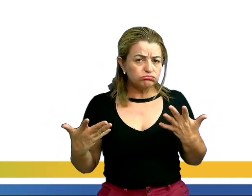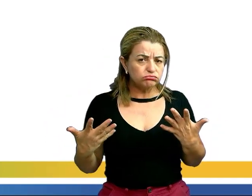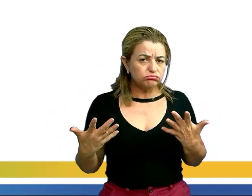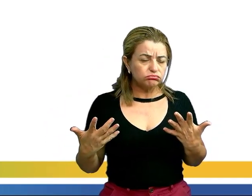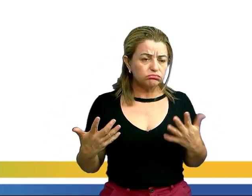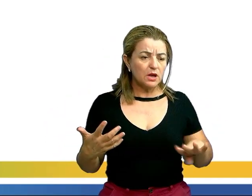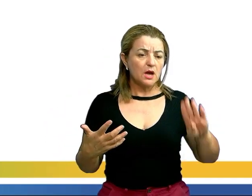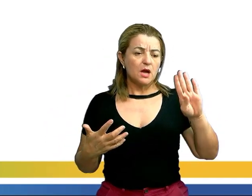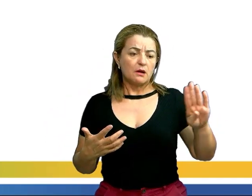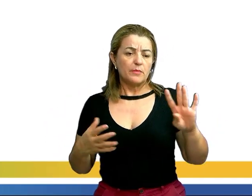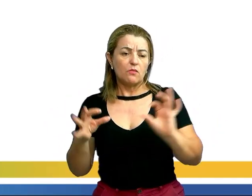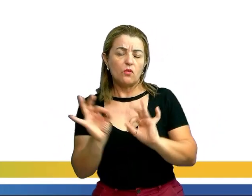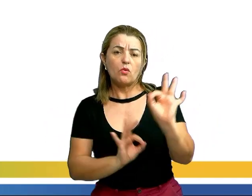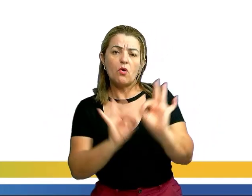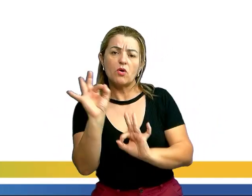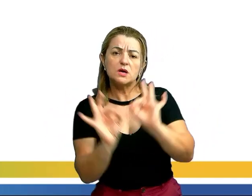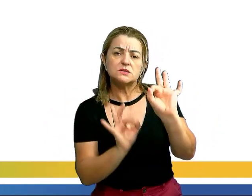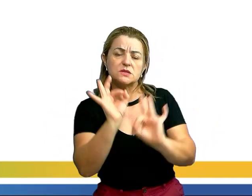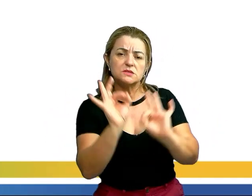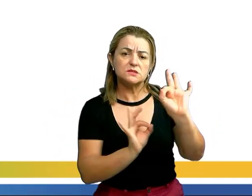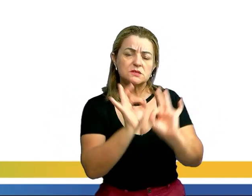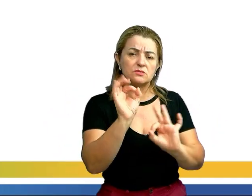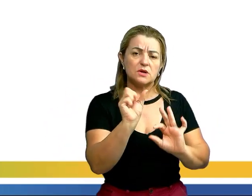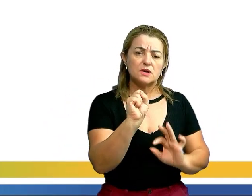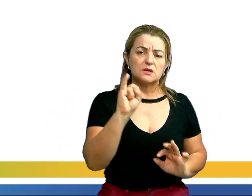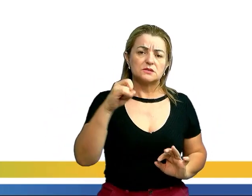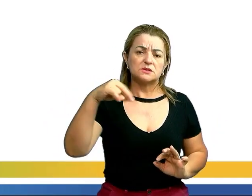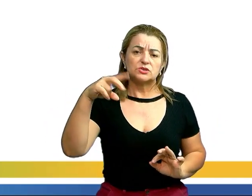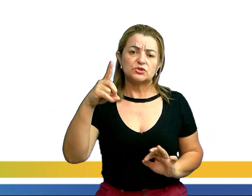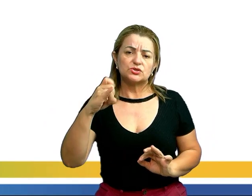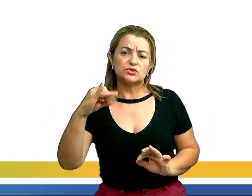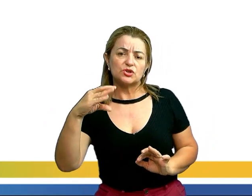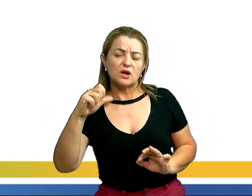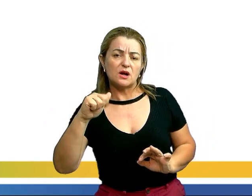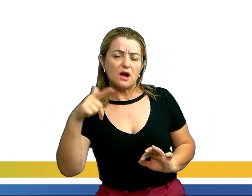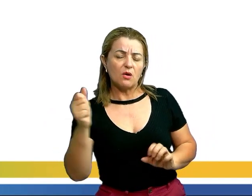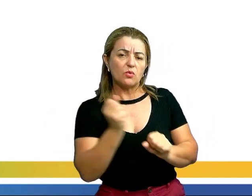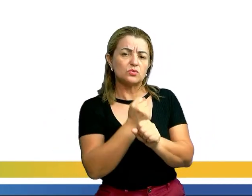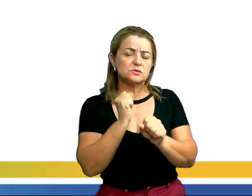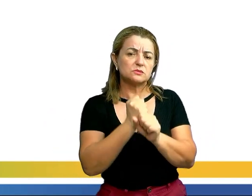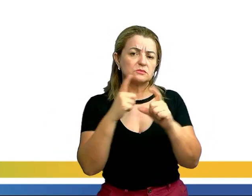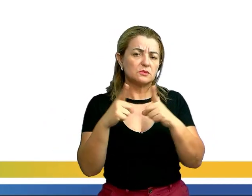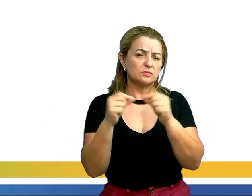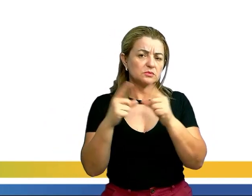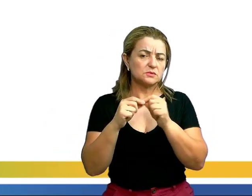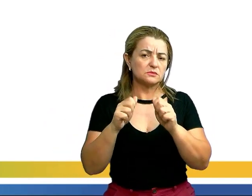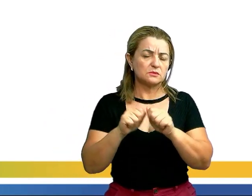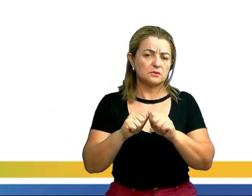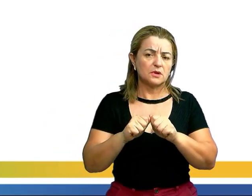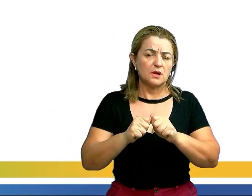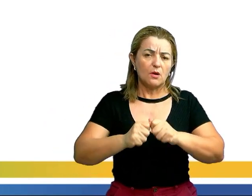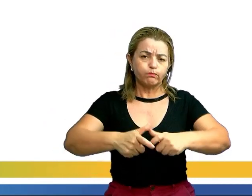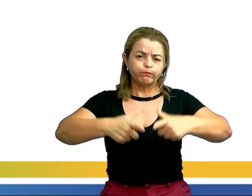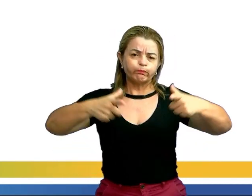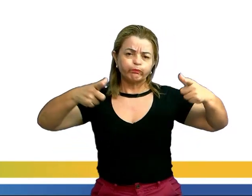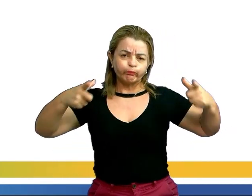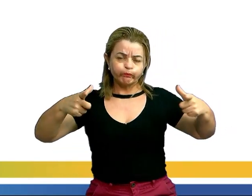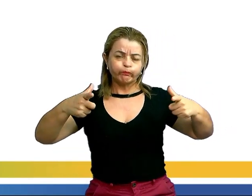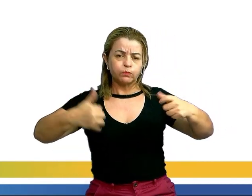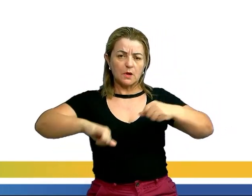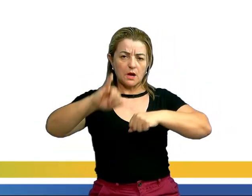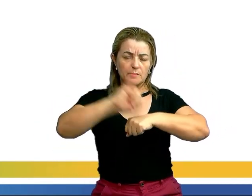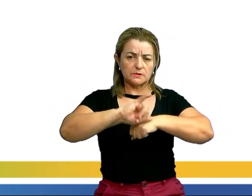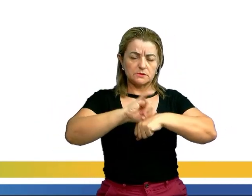uma organização sindical, meu povo, para a construção de Brasília e expansão dessa capital. Letra